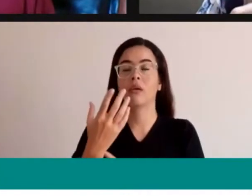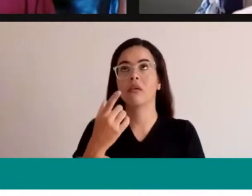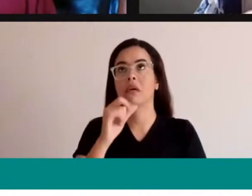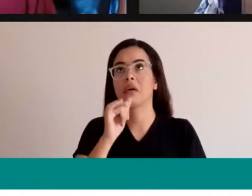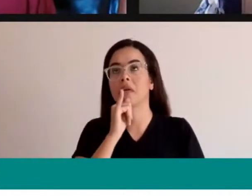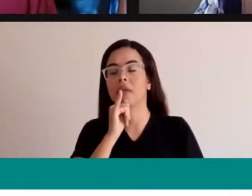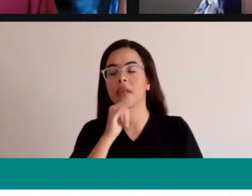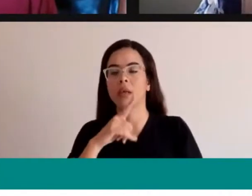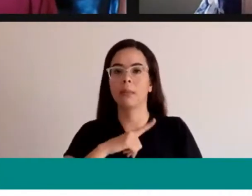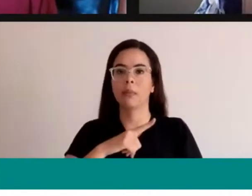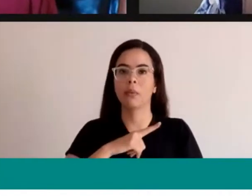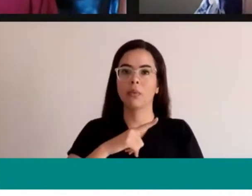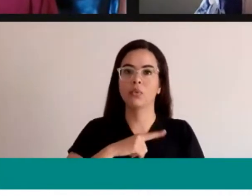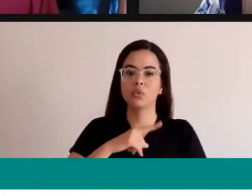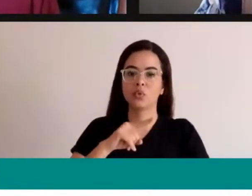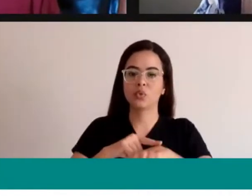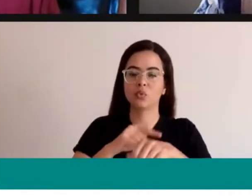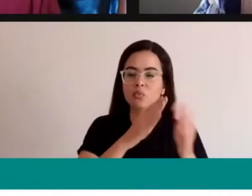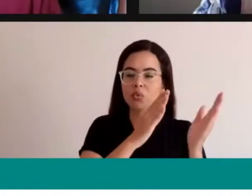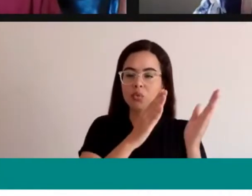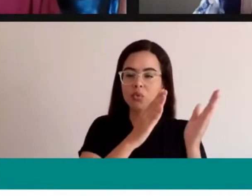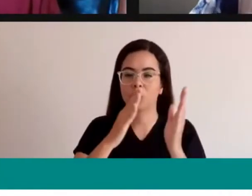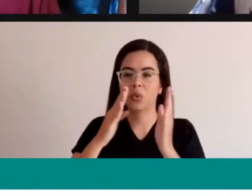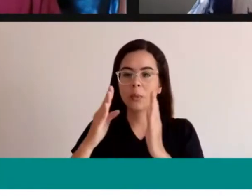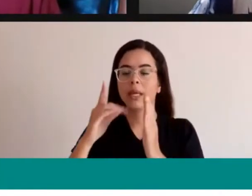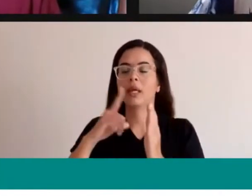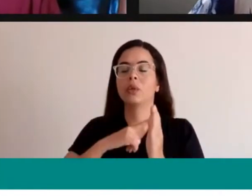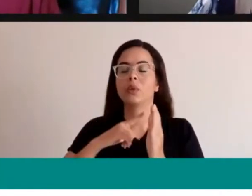os magos estavam